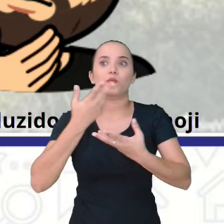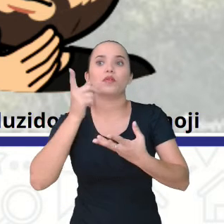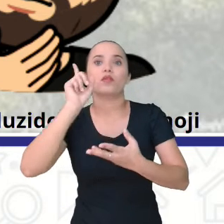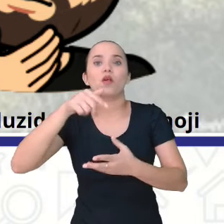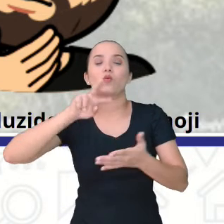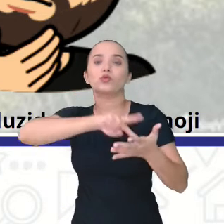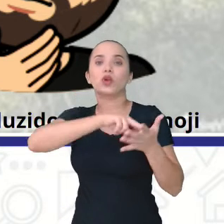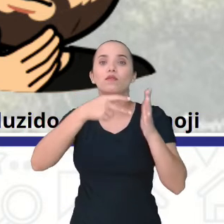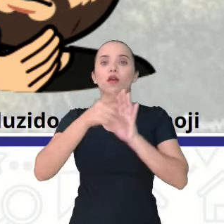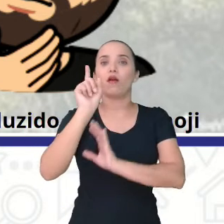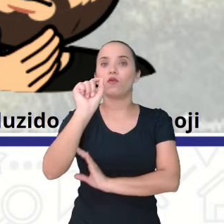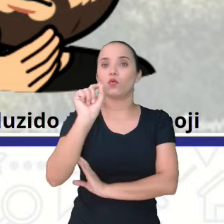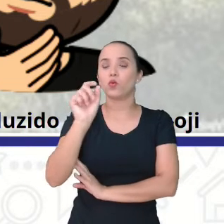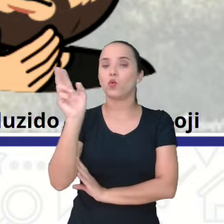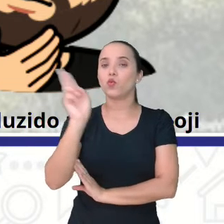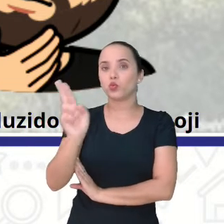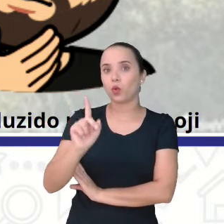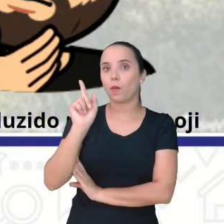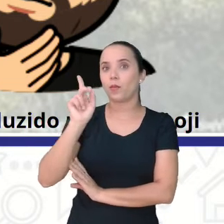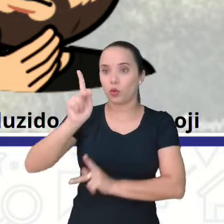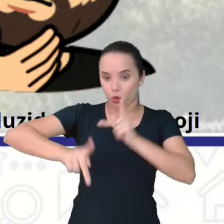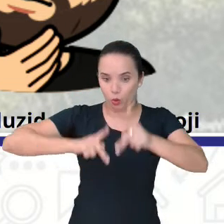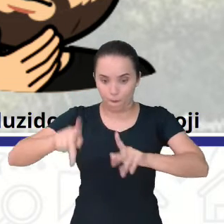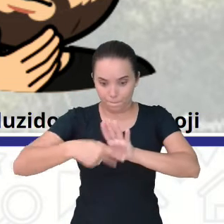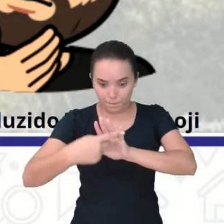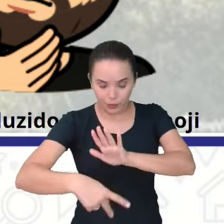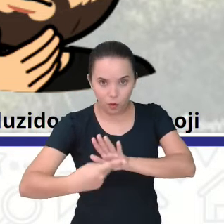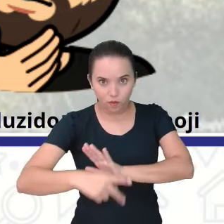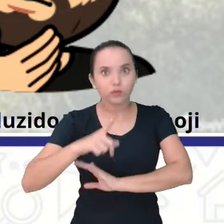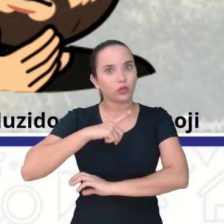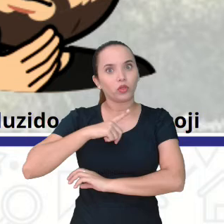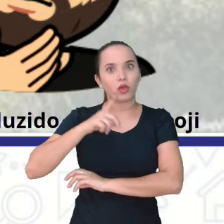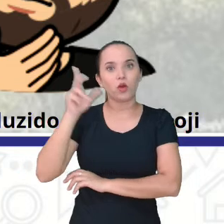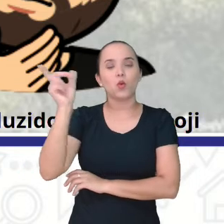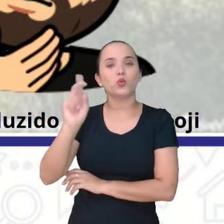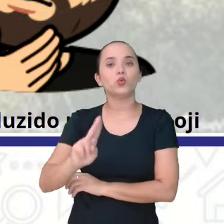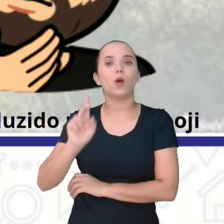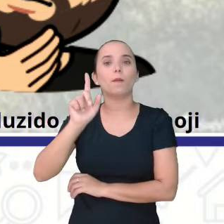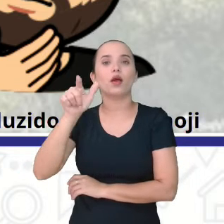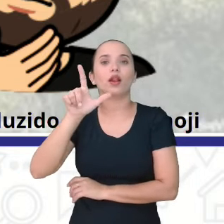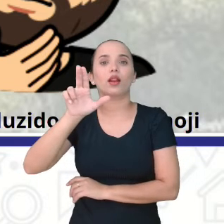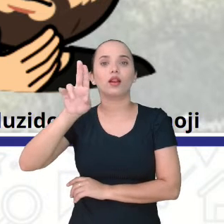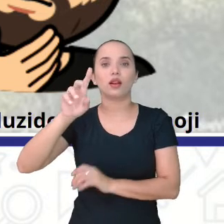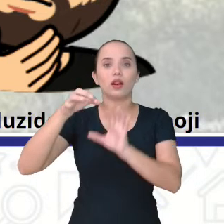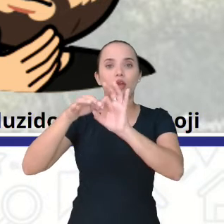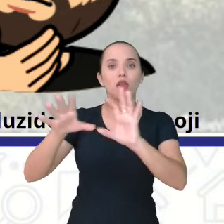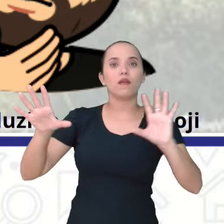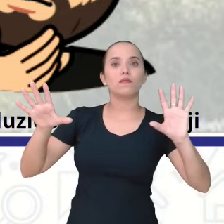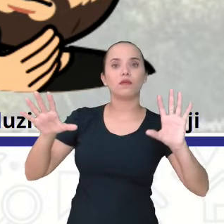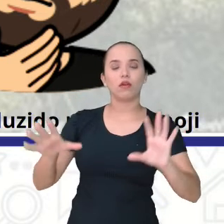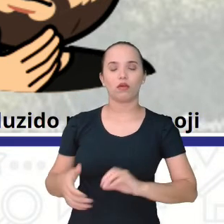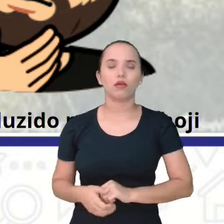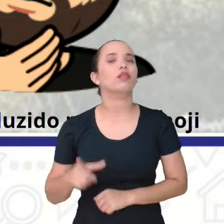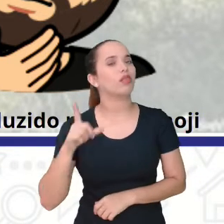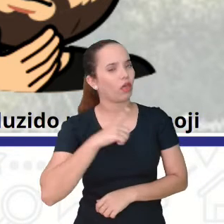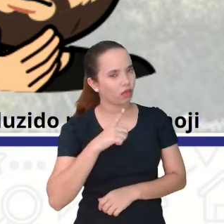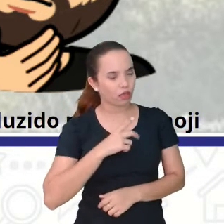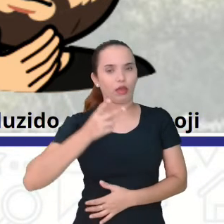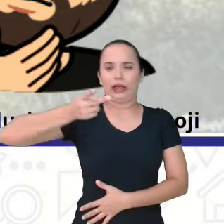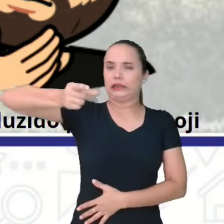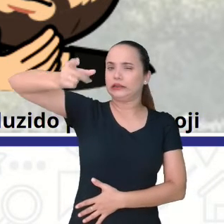livre? Então a gente está falando de liberdade porque existia um povo em um período mais antigo, né, que o